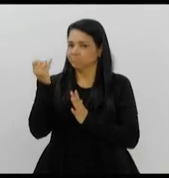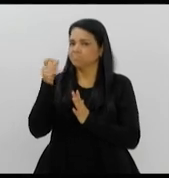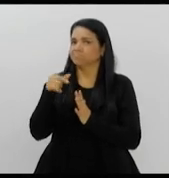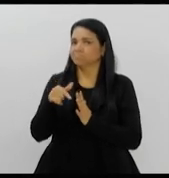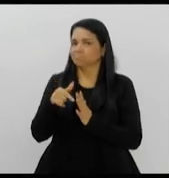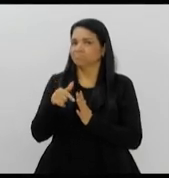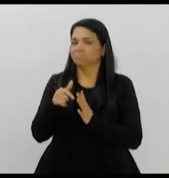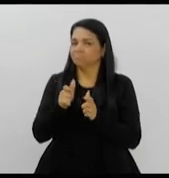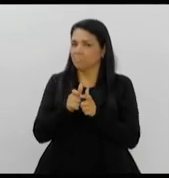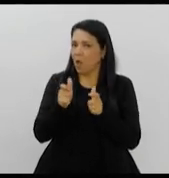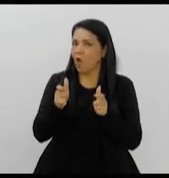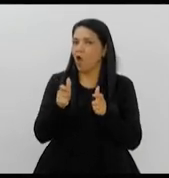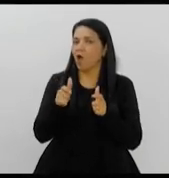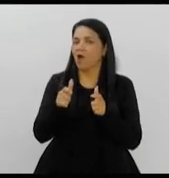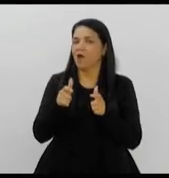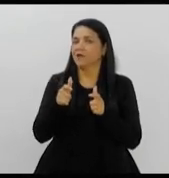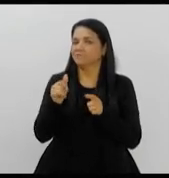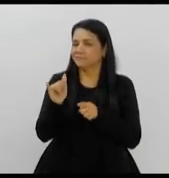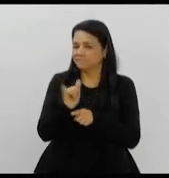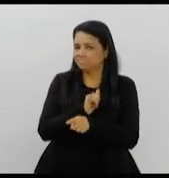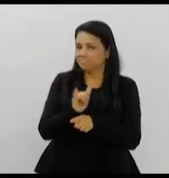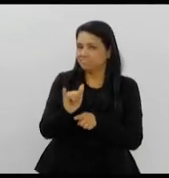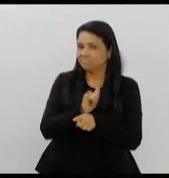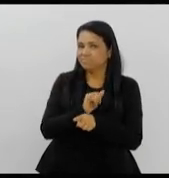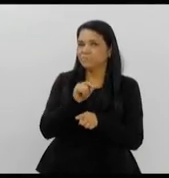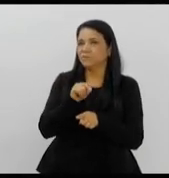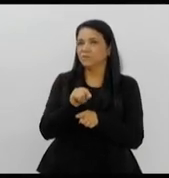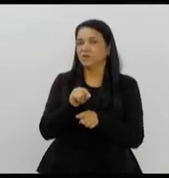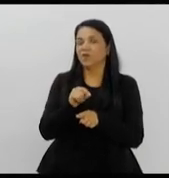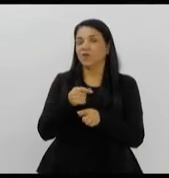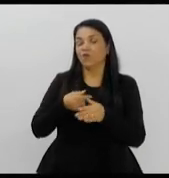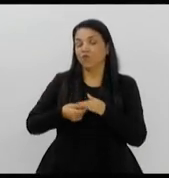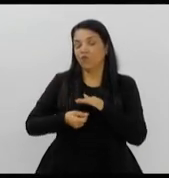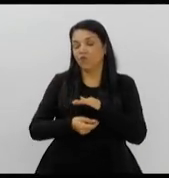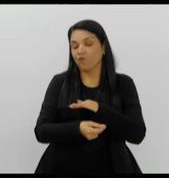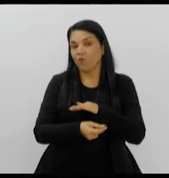vantagem estratégica, que é o fundo partidário.